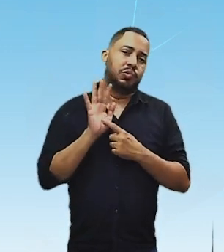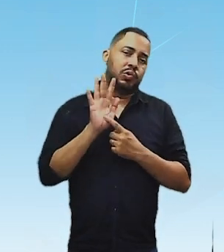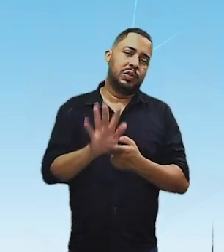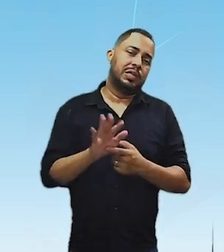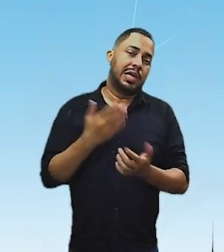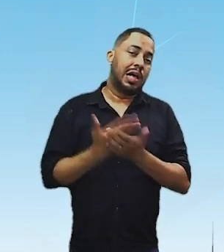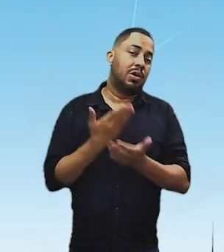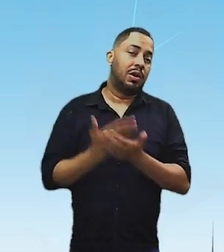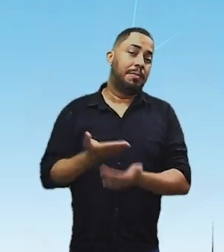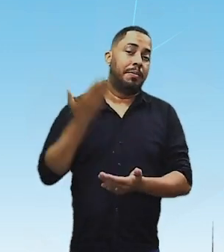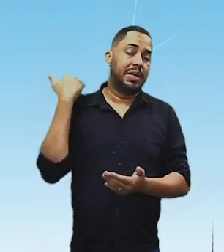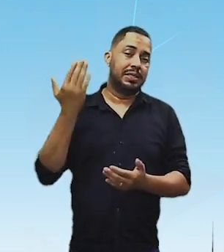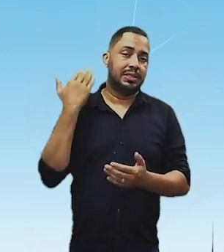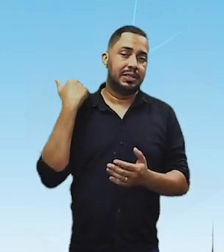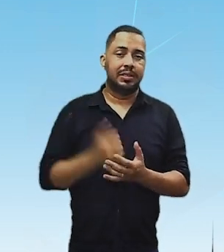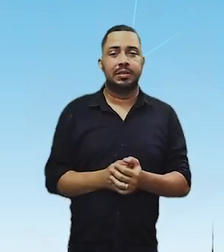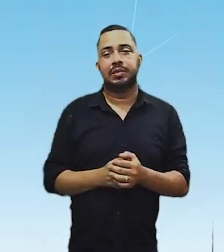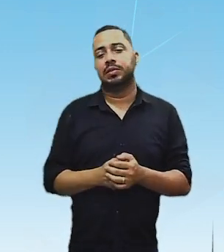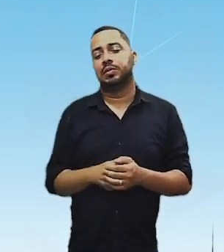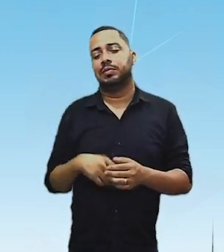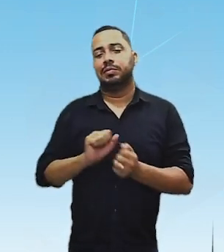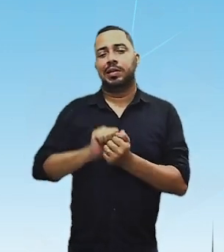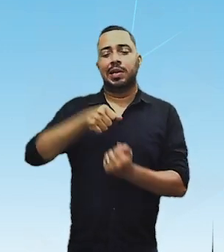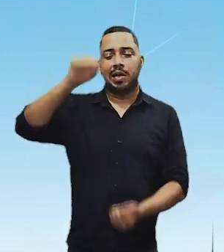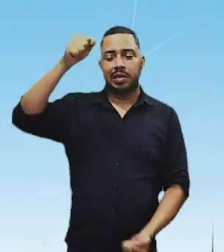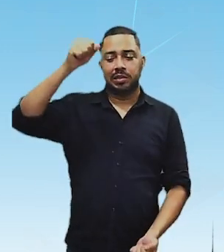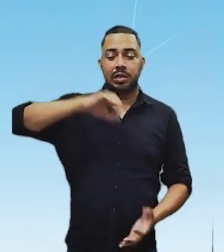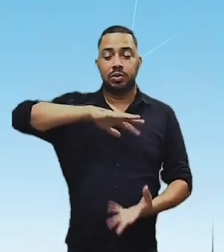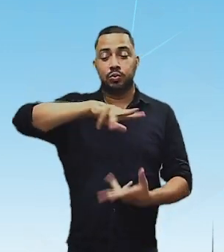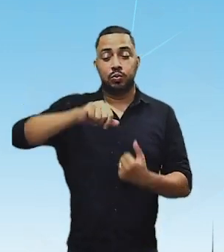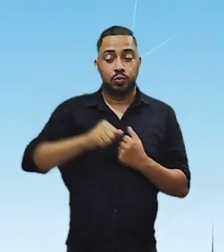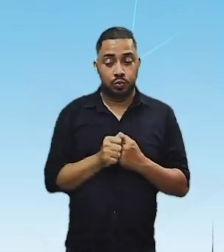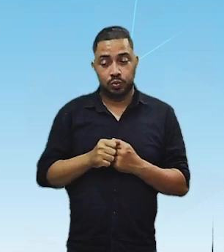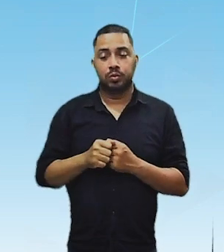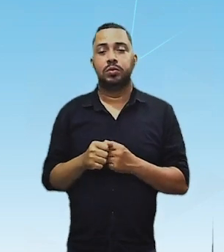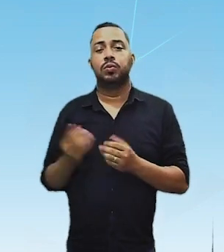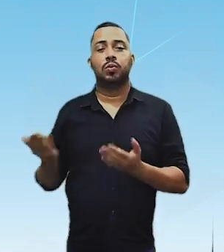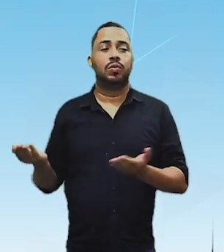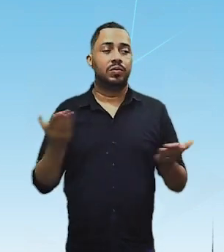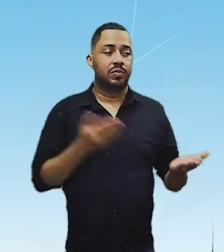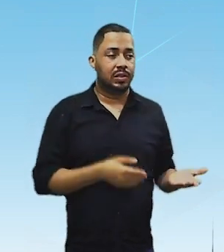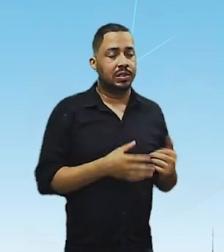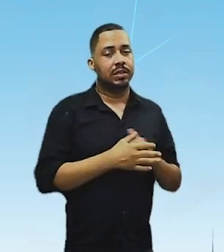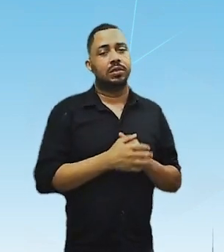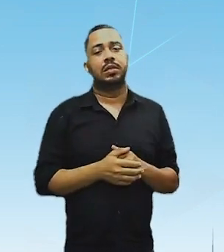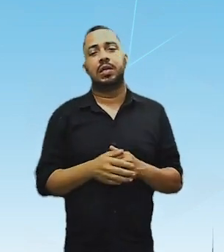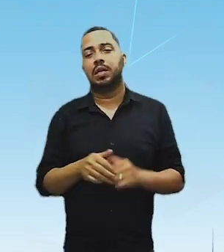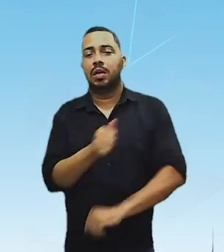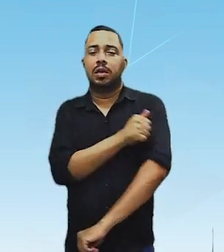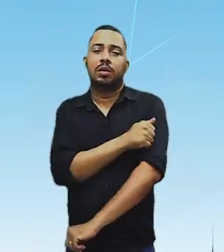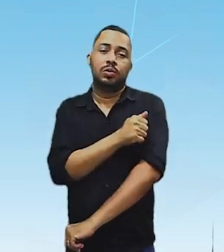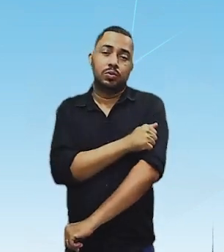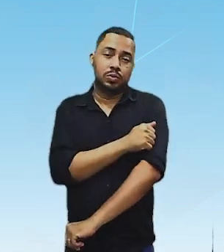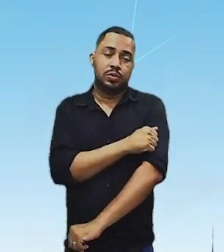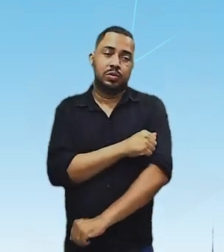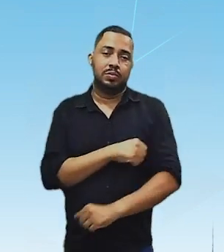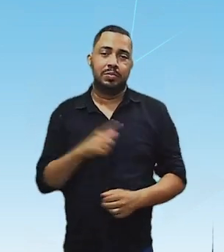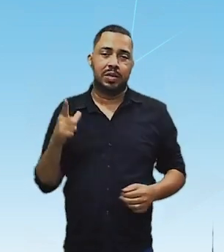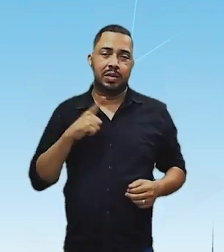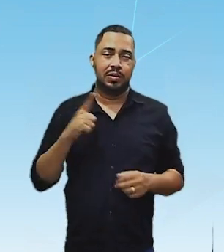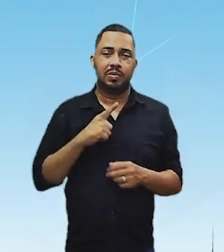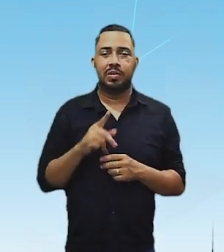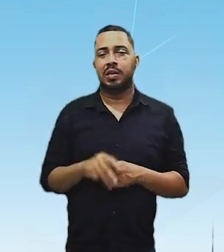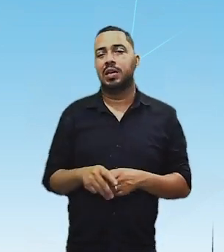aula passada justamente um cartaz, um anúncio, um cartaz convidando os estudantes para o Halloween, e ele